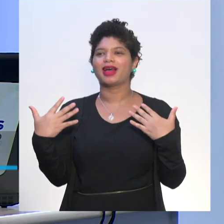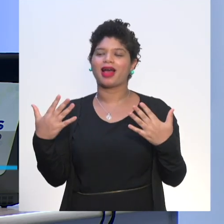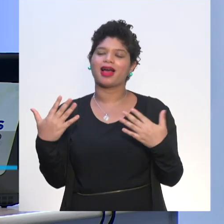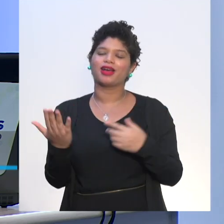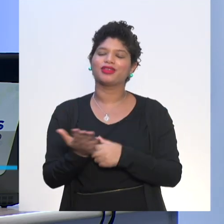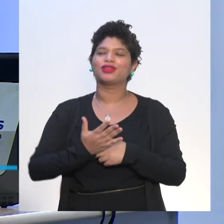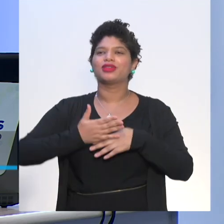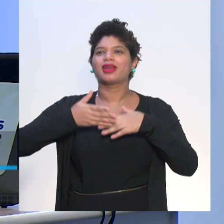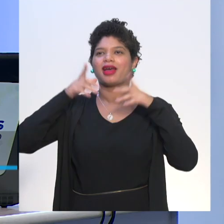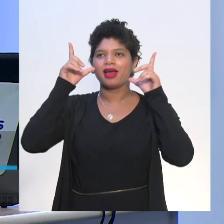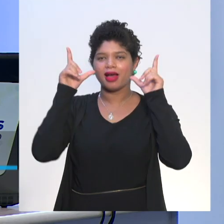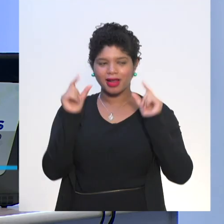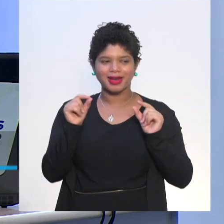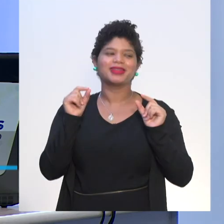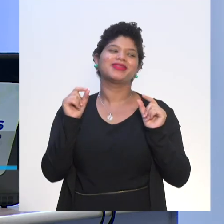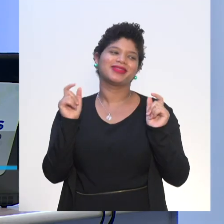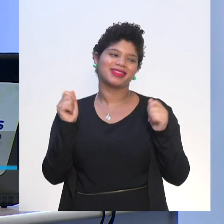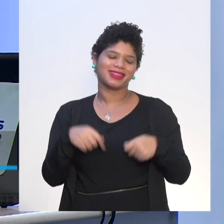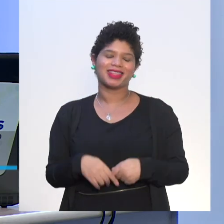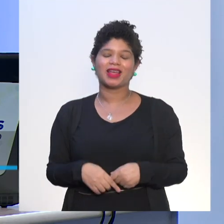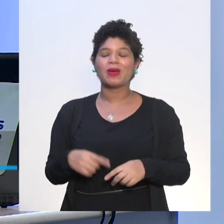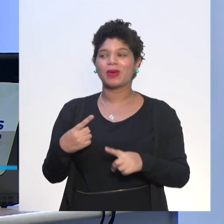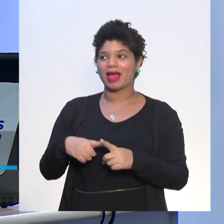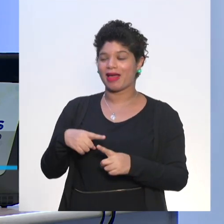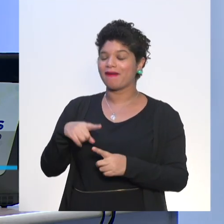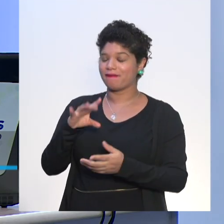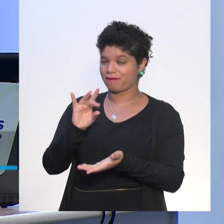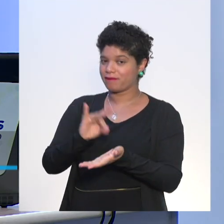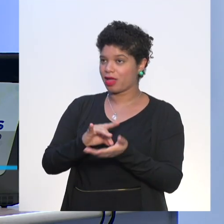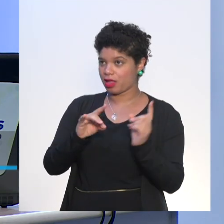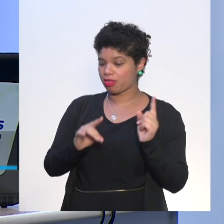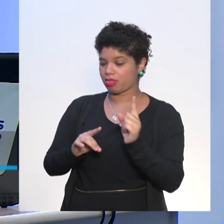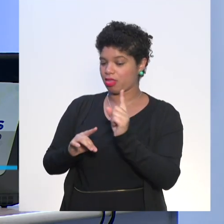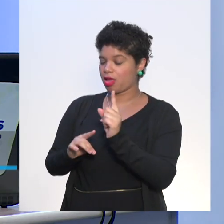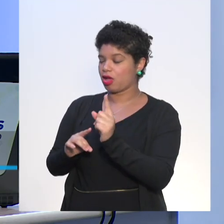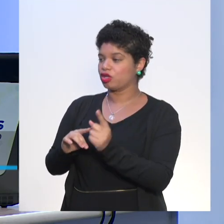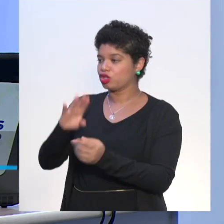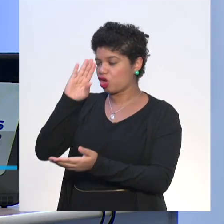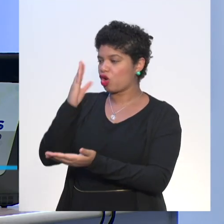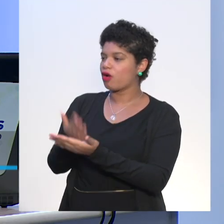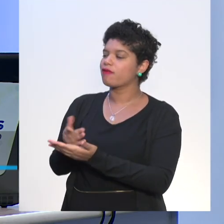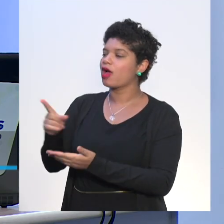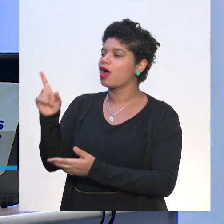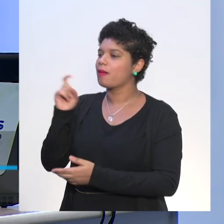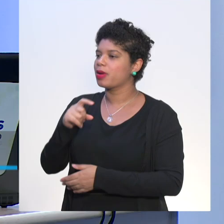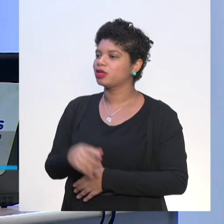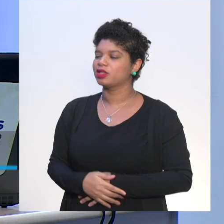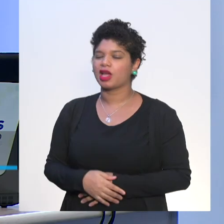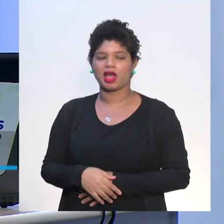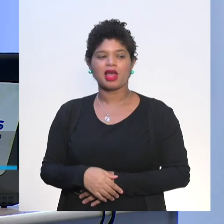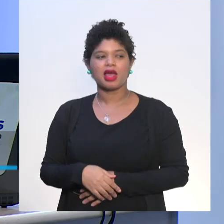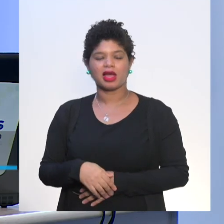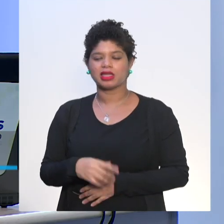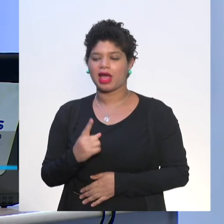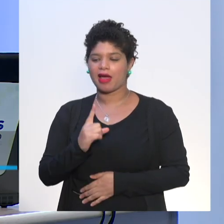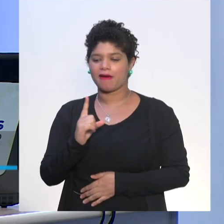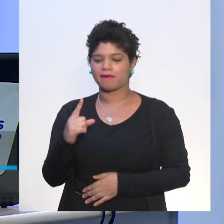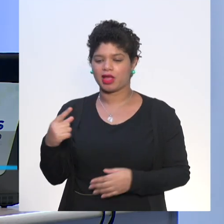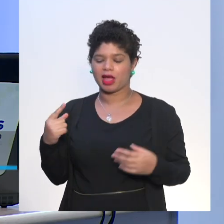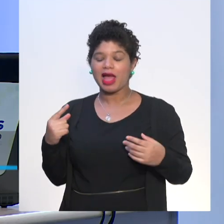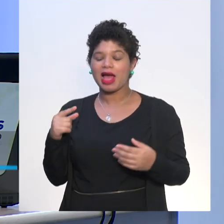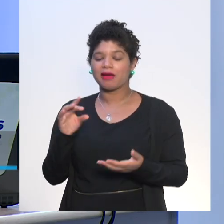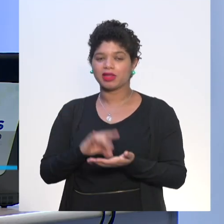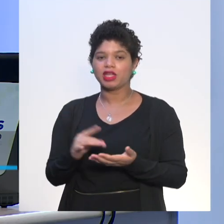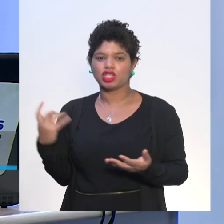dia, quando a mentira, então, mostrando a sua verdadeira face, sai correndo do poço, recolhe as suas